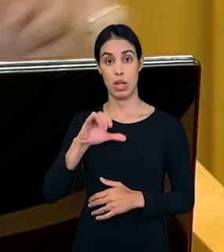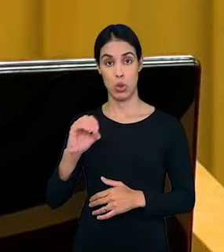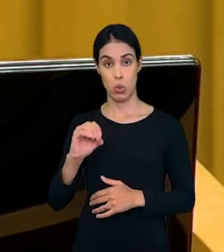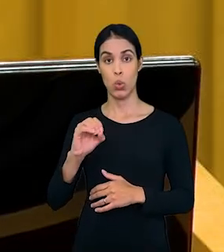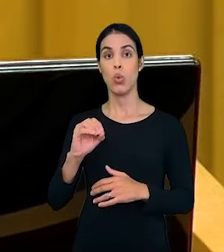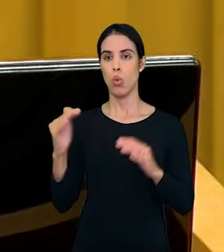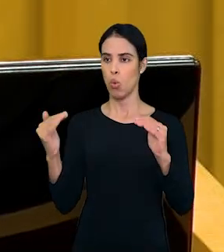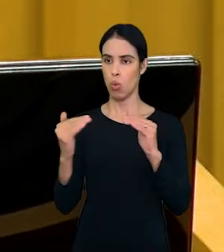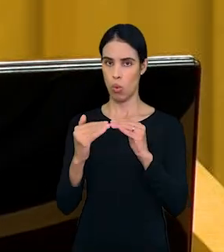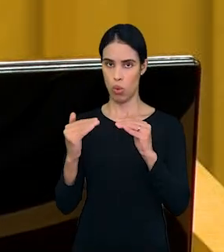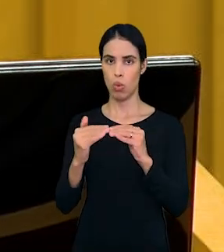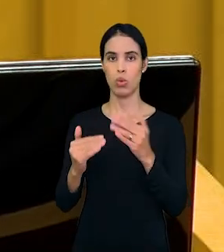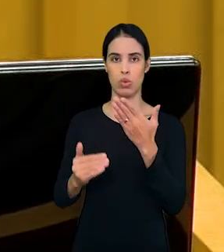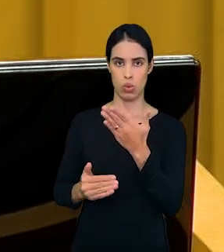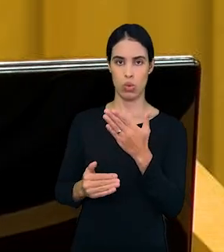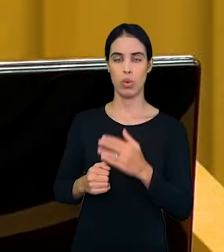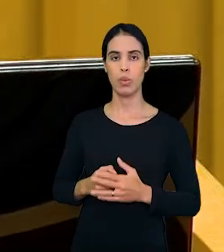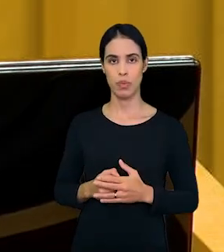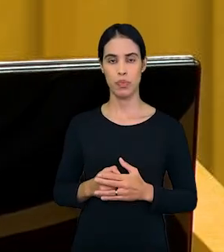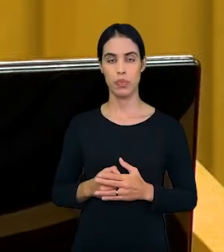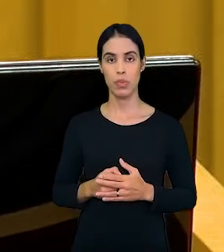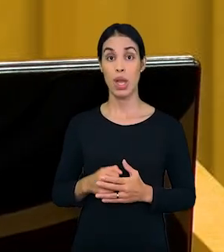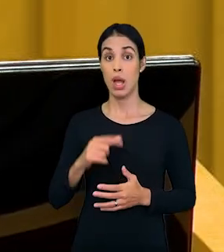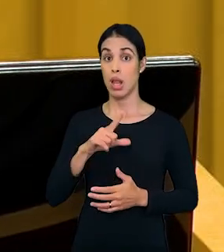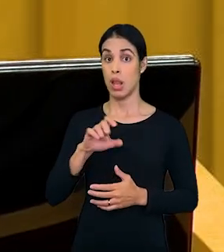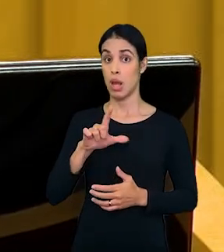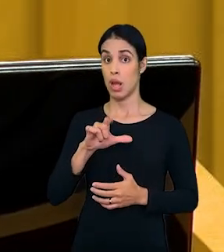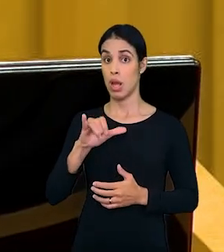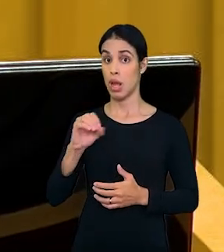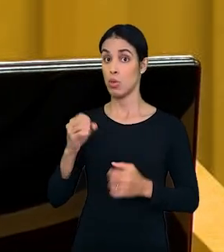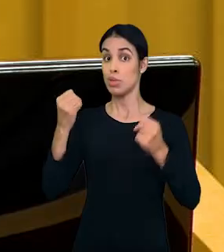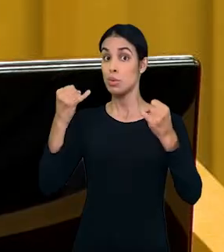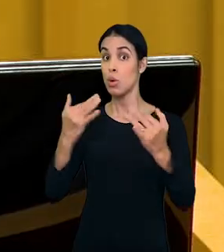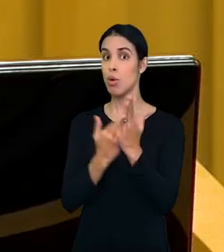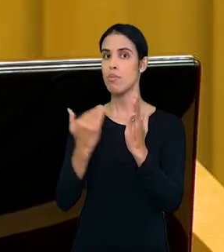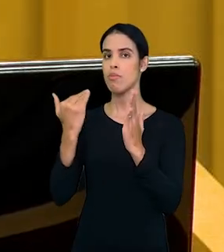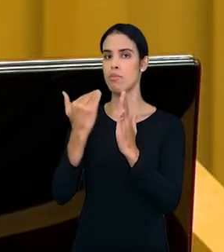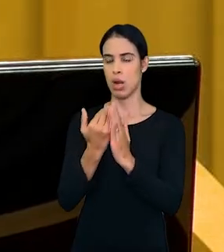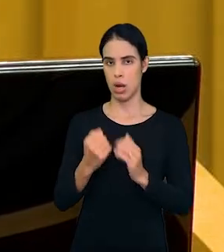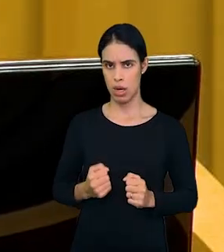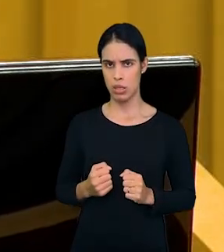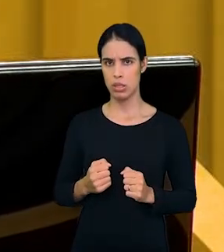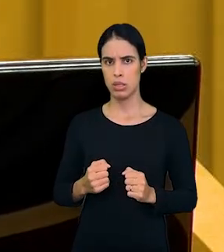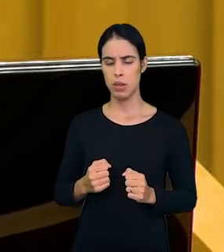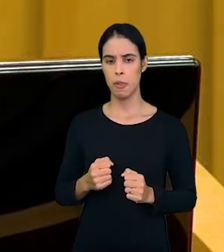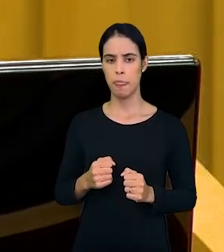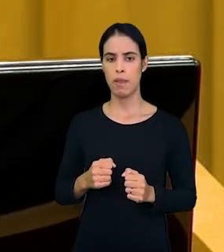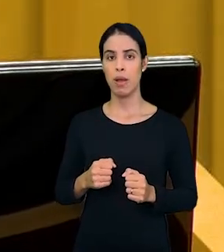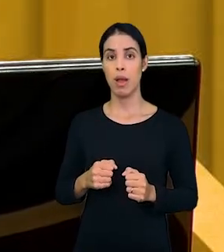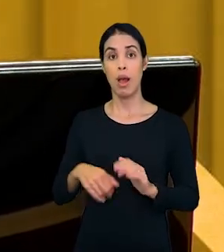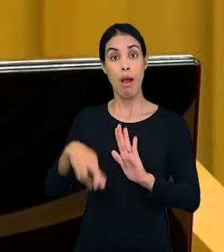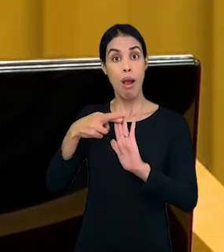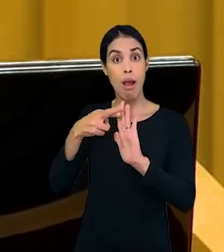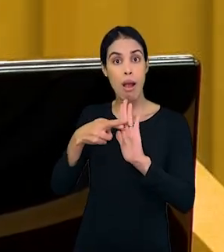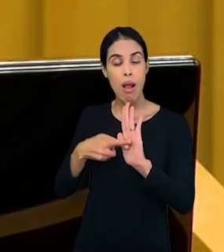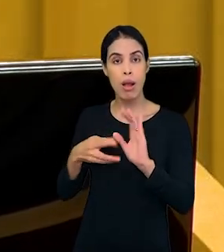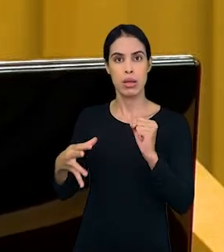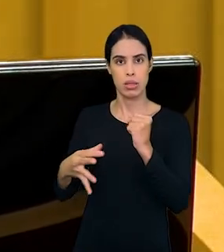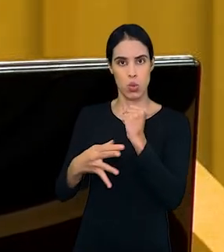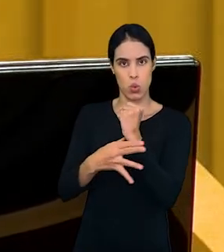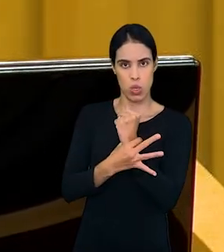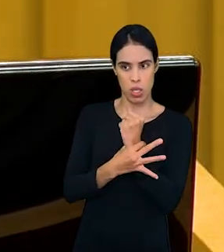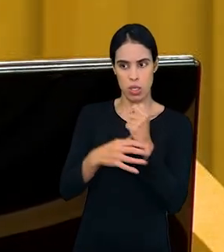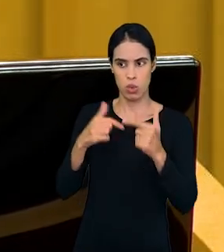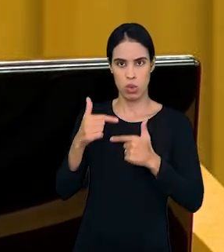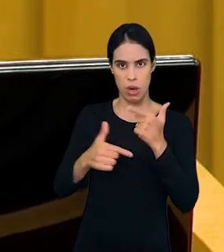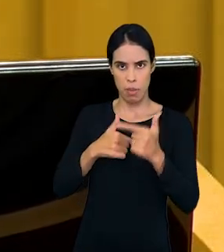Corrêa acompanhou o voto do relator. Segundo o ministro, o caso não se trata apenas de descumprimento de normas de segurança